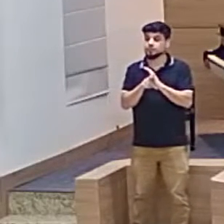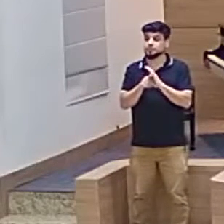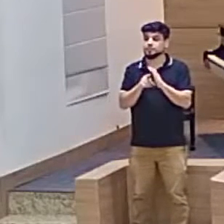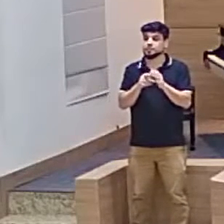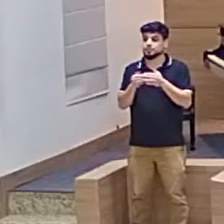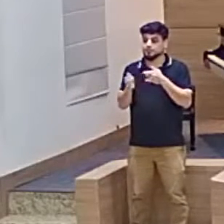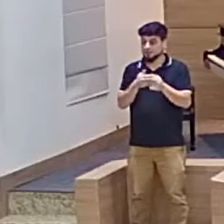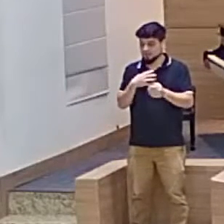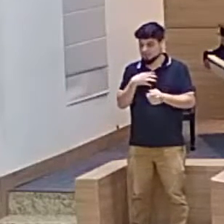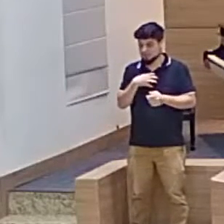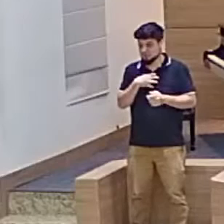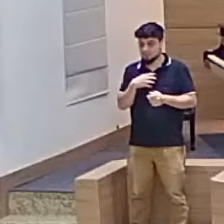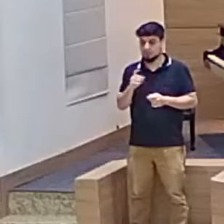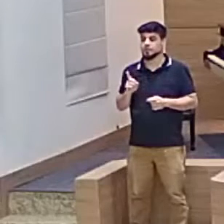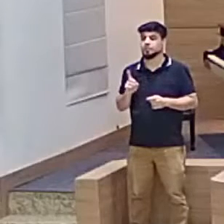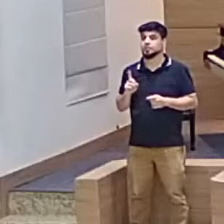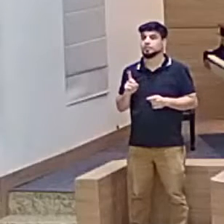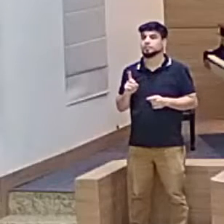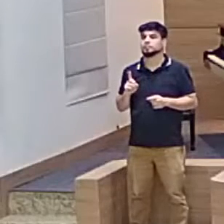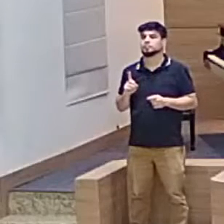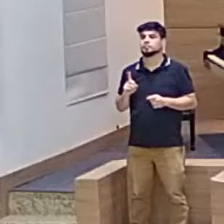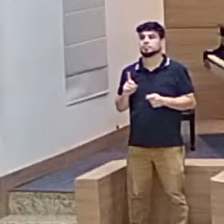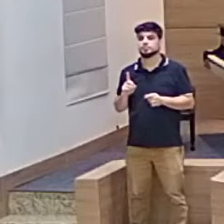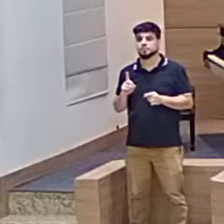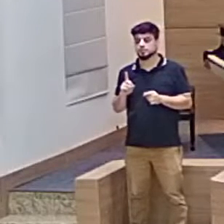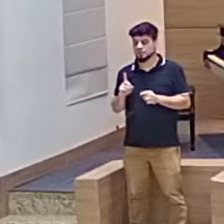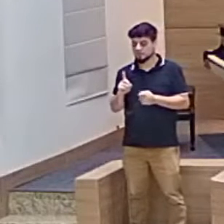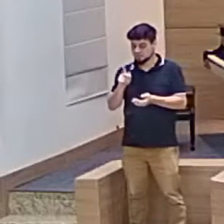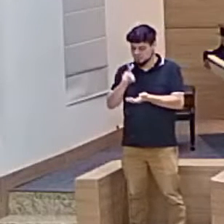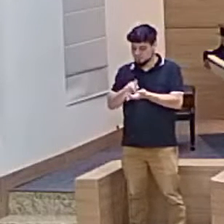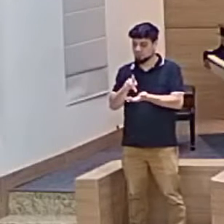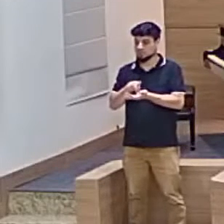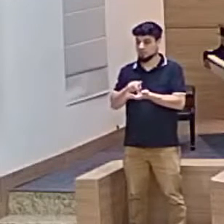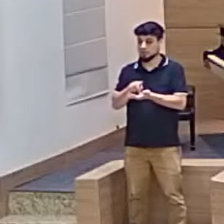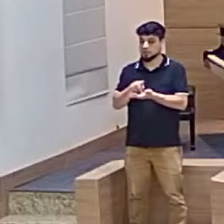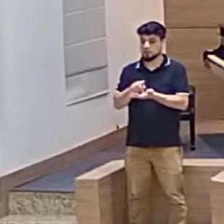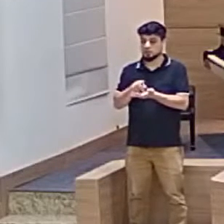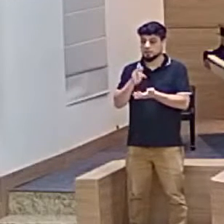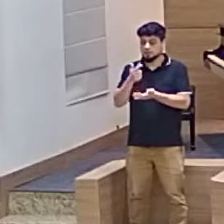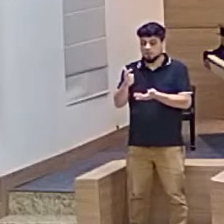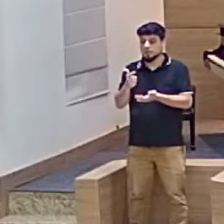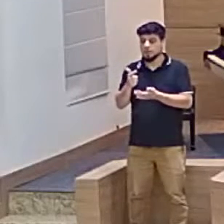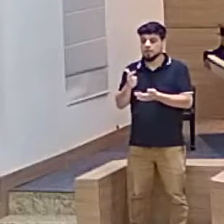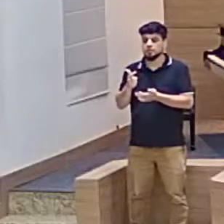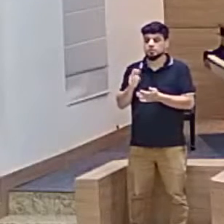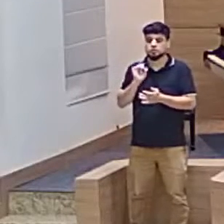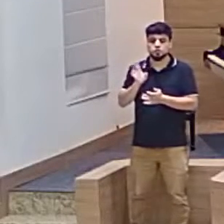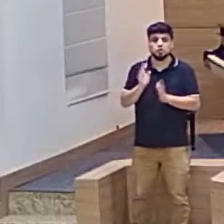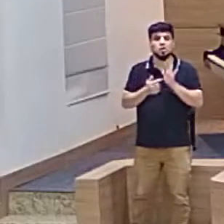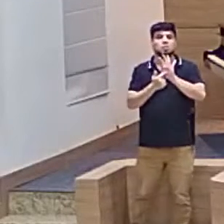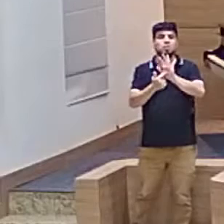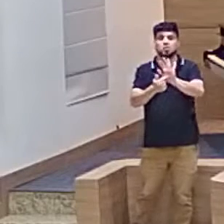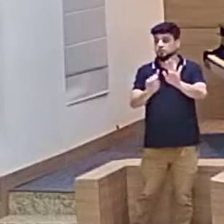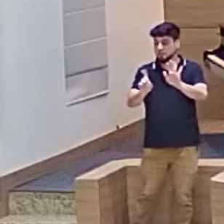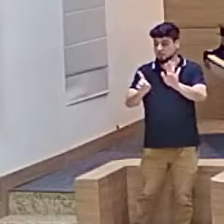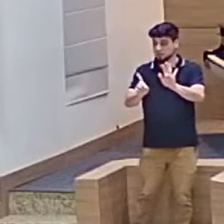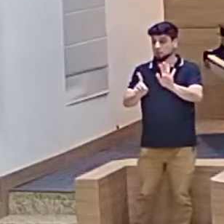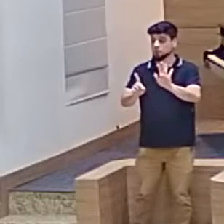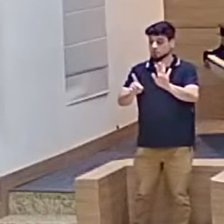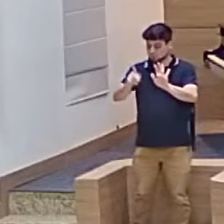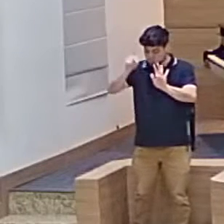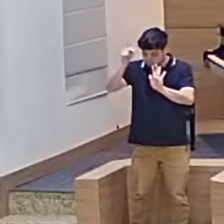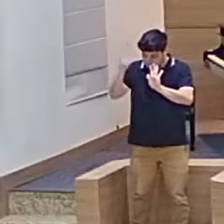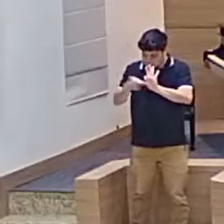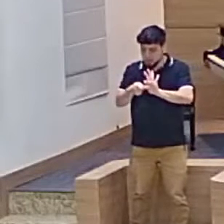Sims e sem cera sem hipocrisia atender ao Senhor aqui não é uma performance na igreja